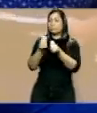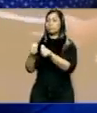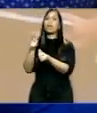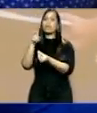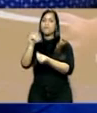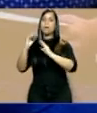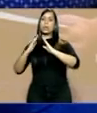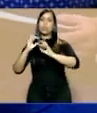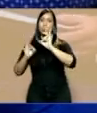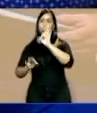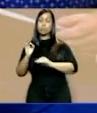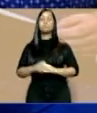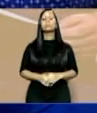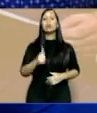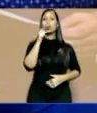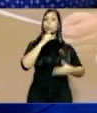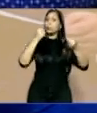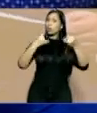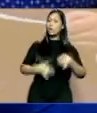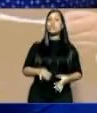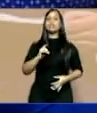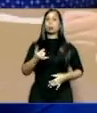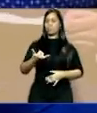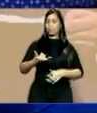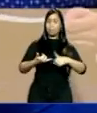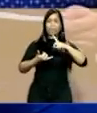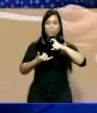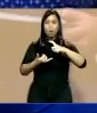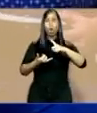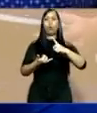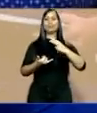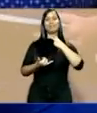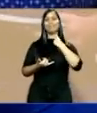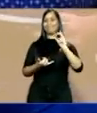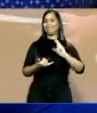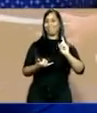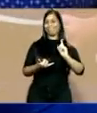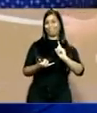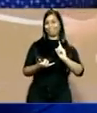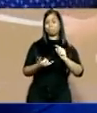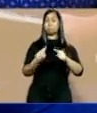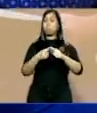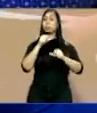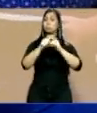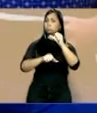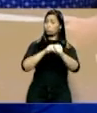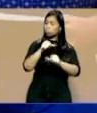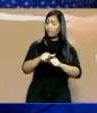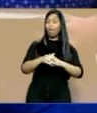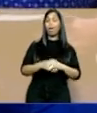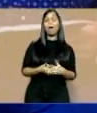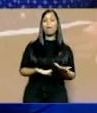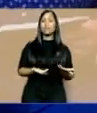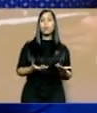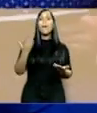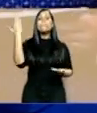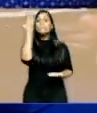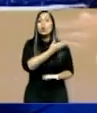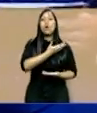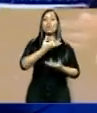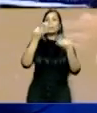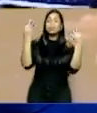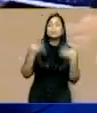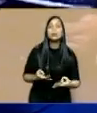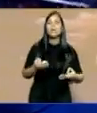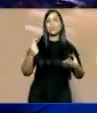que ela explicou, Matheus, é que só o print da página é uma prova muito vulnerável. Ela pode ser adulterada, aquilo não é uma prova cabal